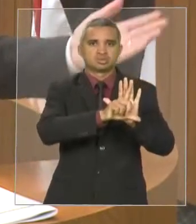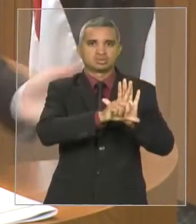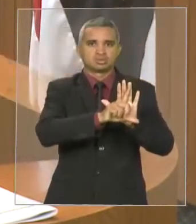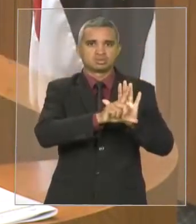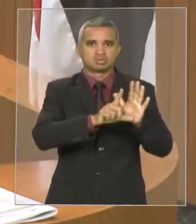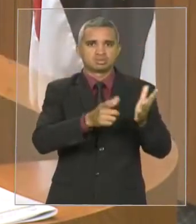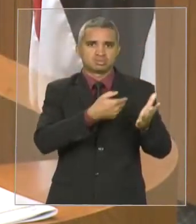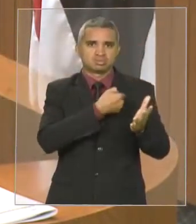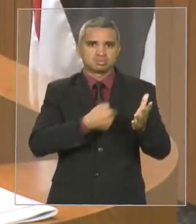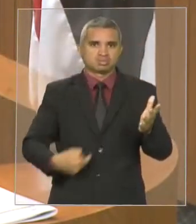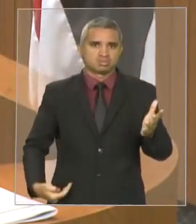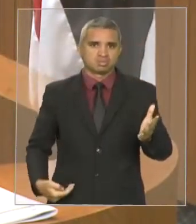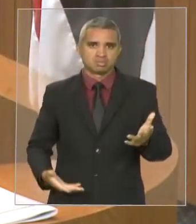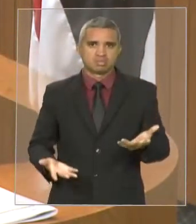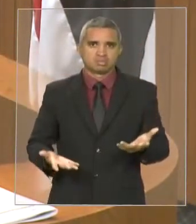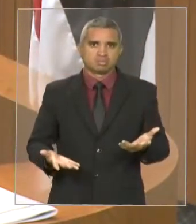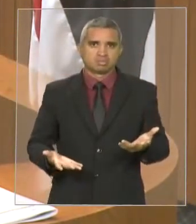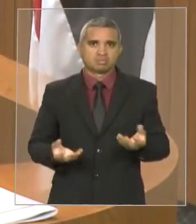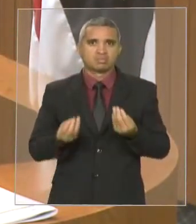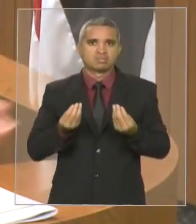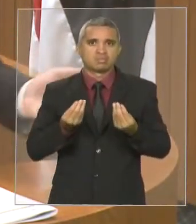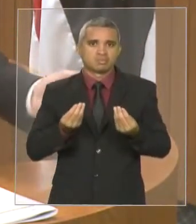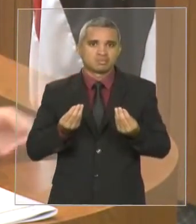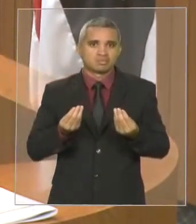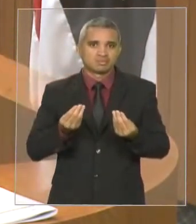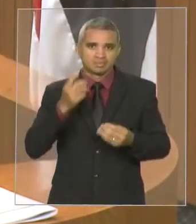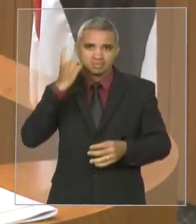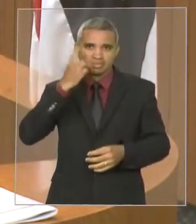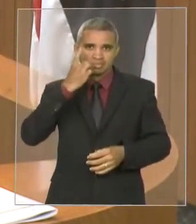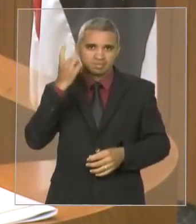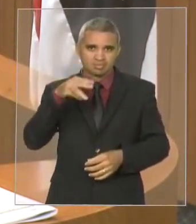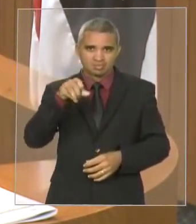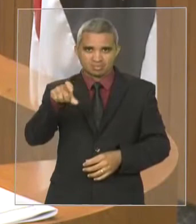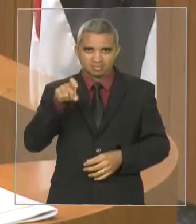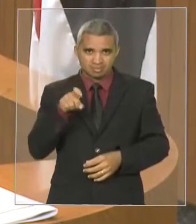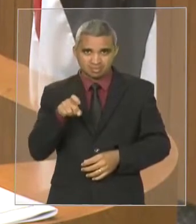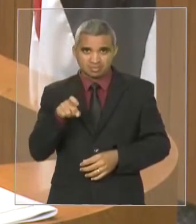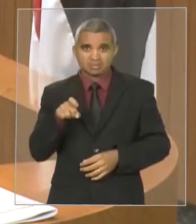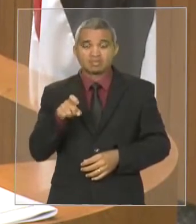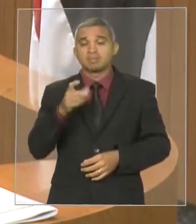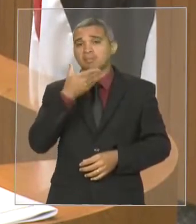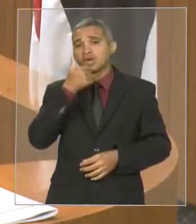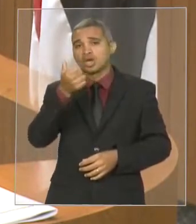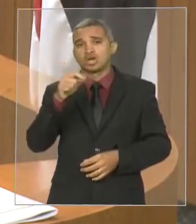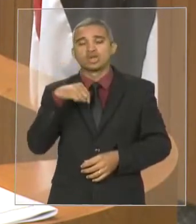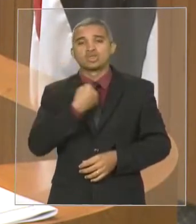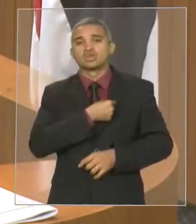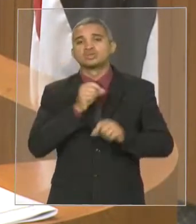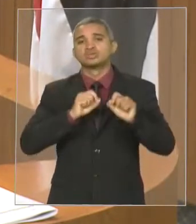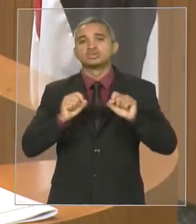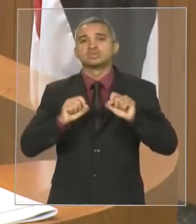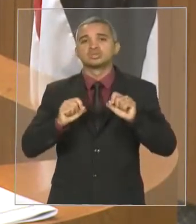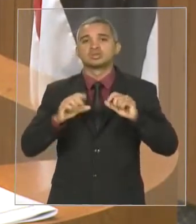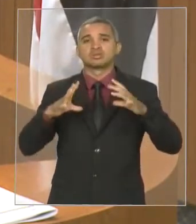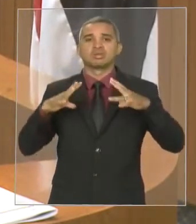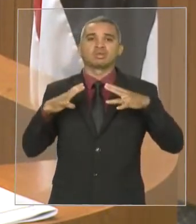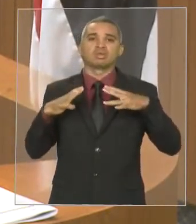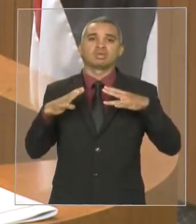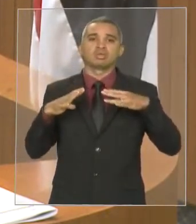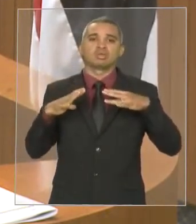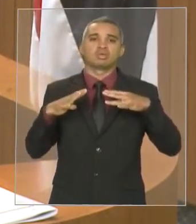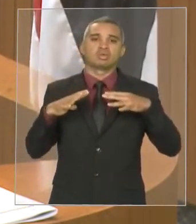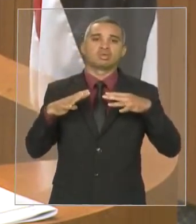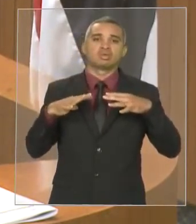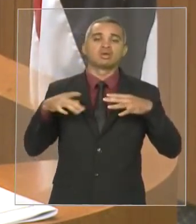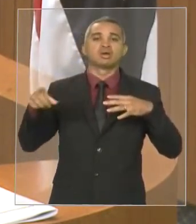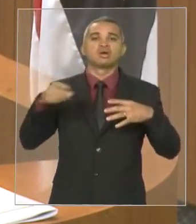Executivo. Então, deputado Max Barros, daqui a pouco é melhor dar recesso à Assembleia, ele continua governando com medidas provisórias, e